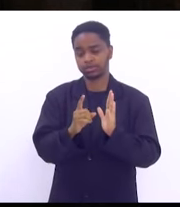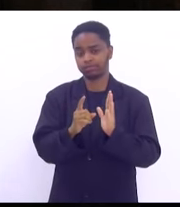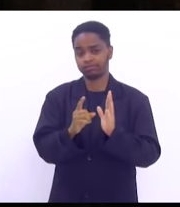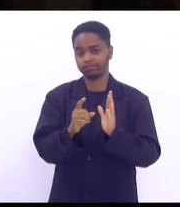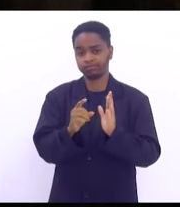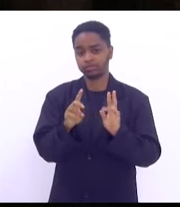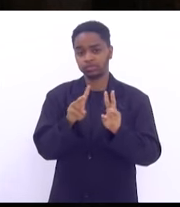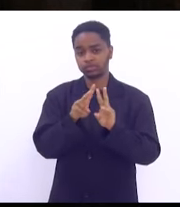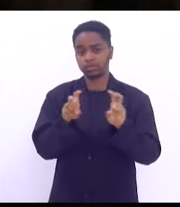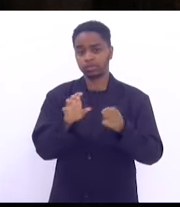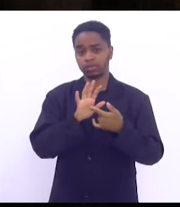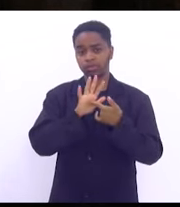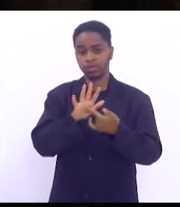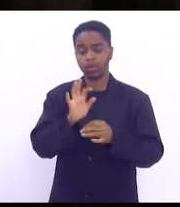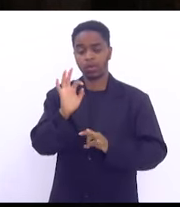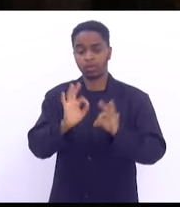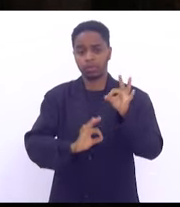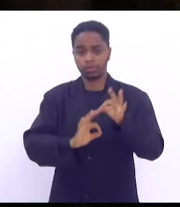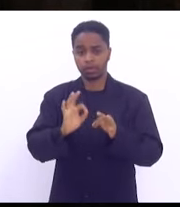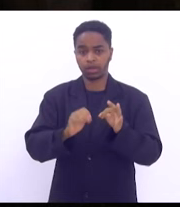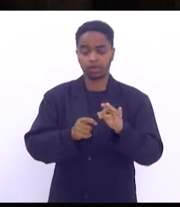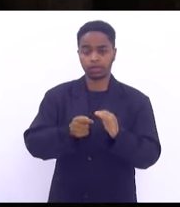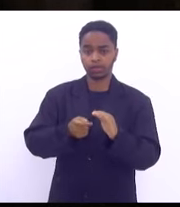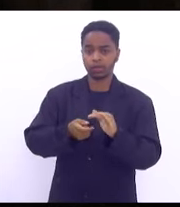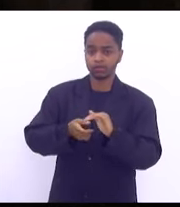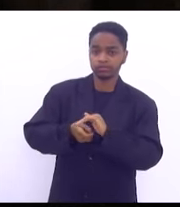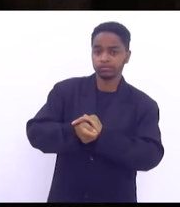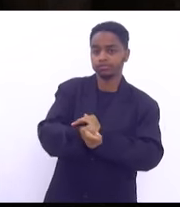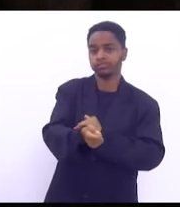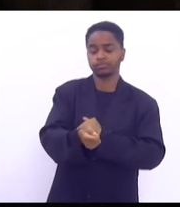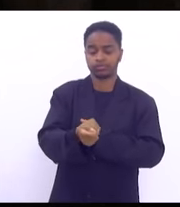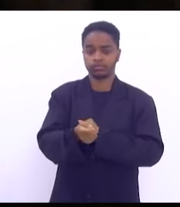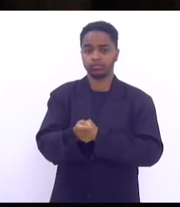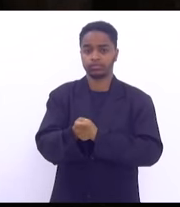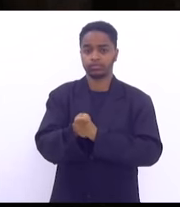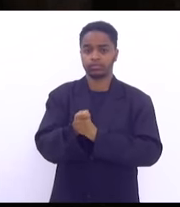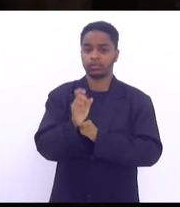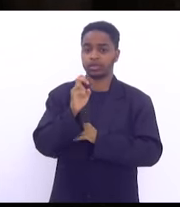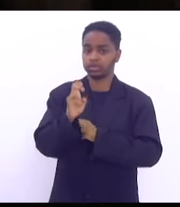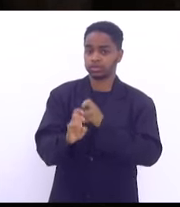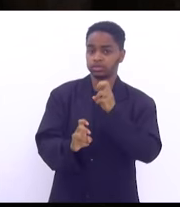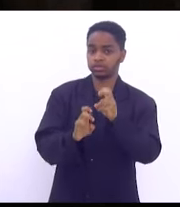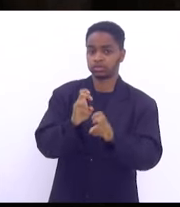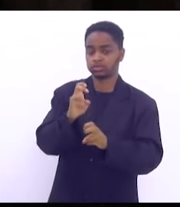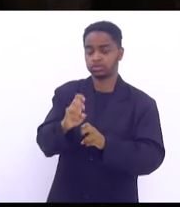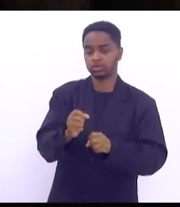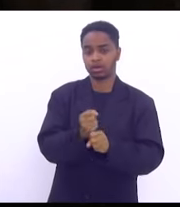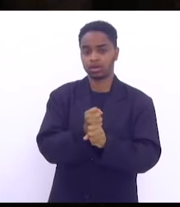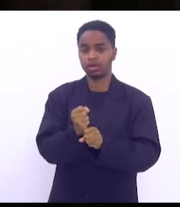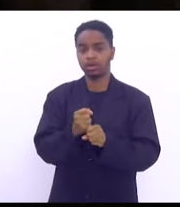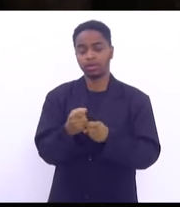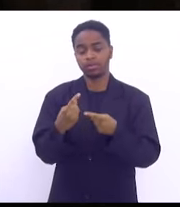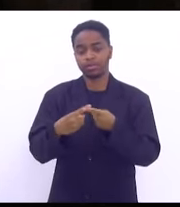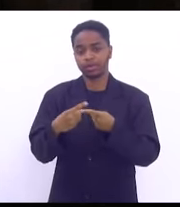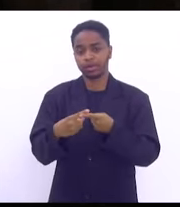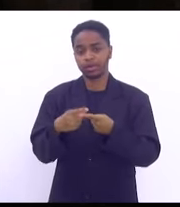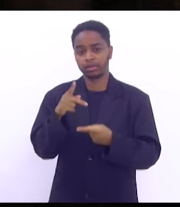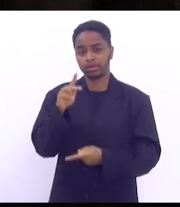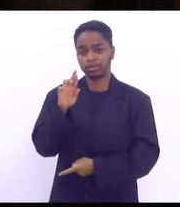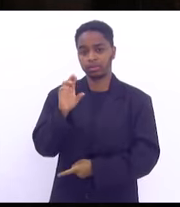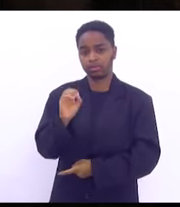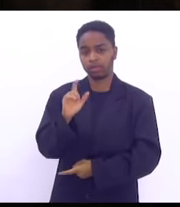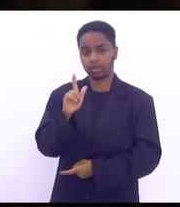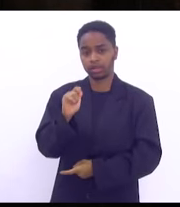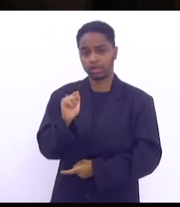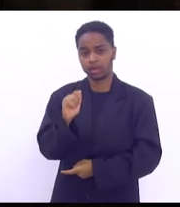apresentação do plano de investimento quinquenal para que a Prolagos possa fazer investimentos na cidade. A Prolagos dá